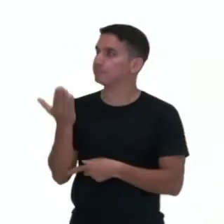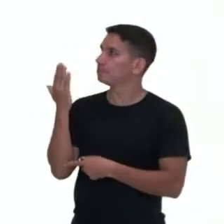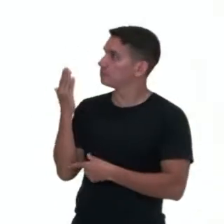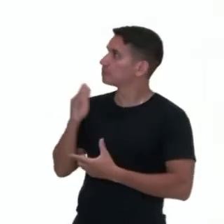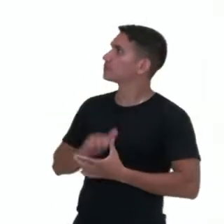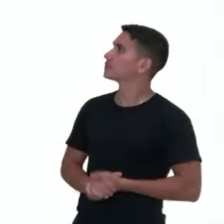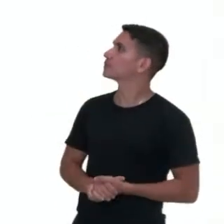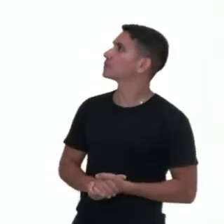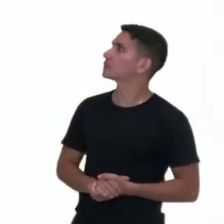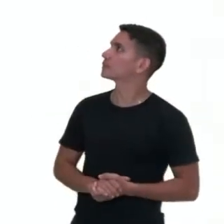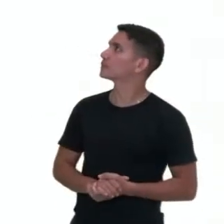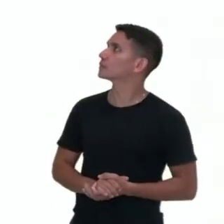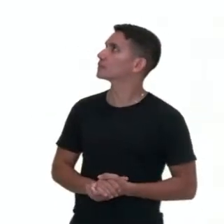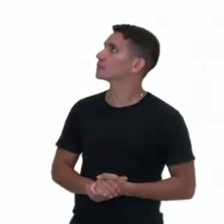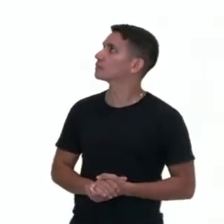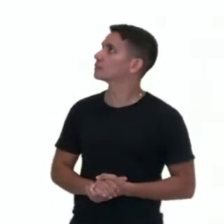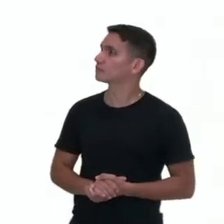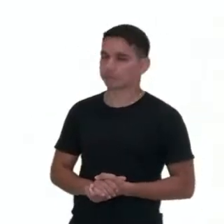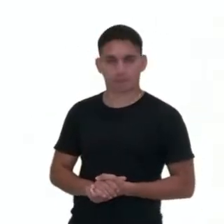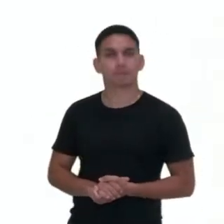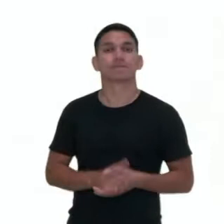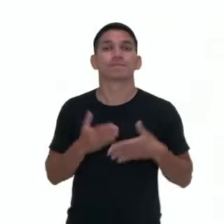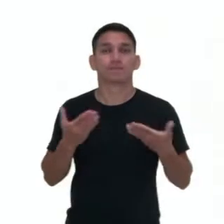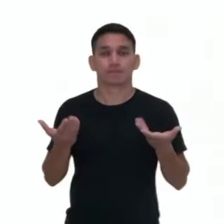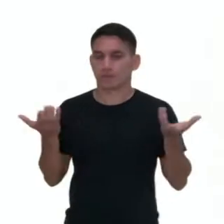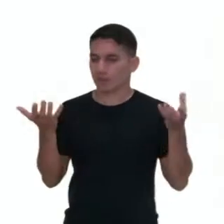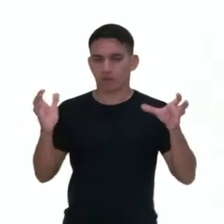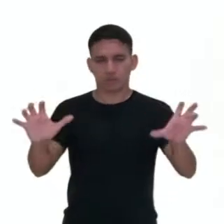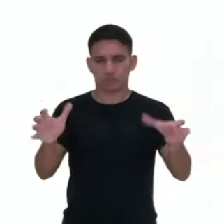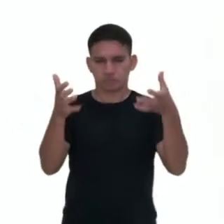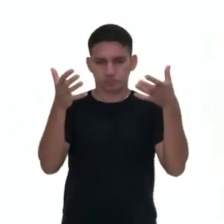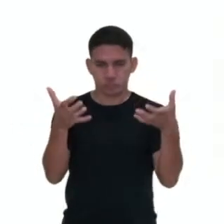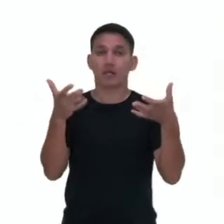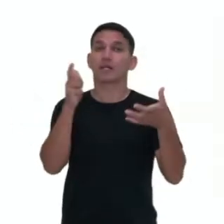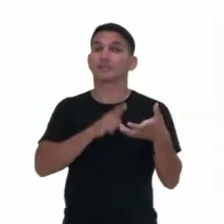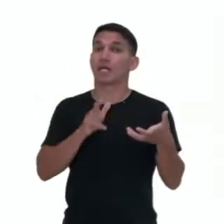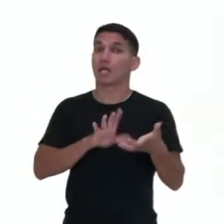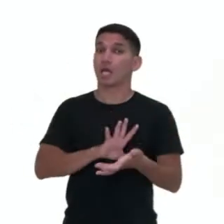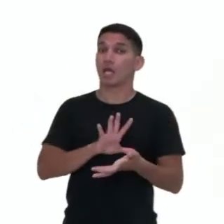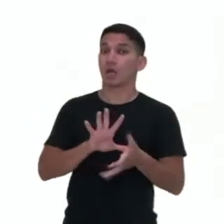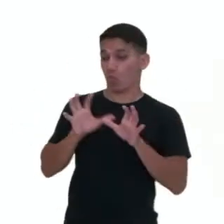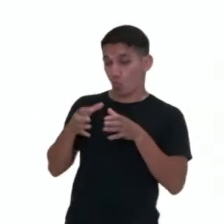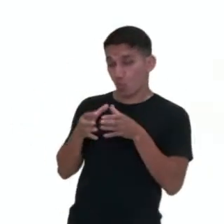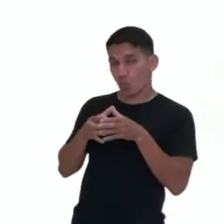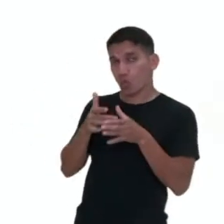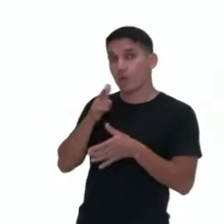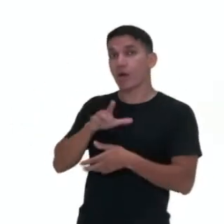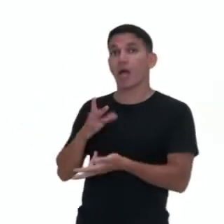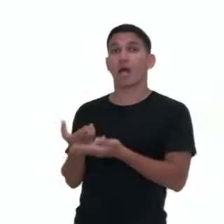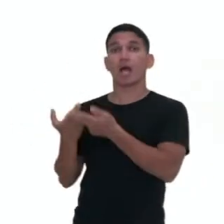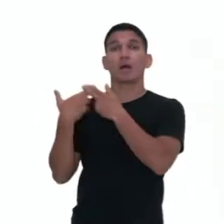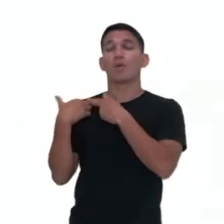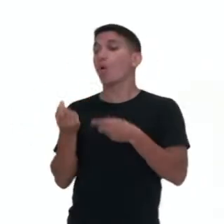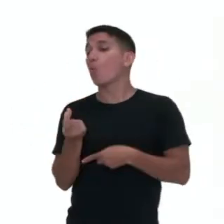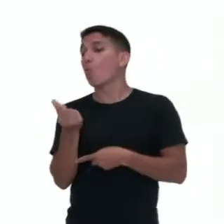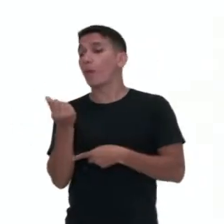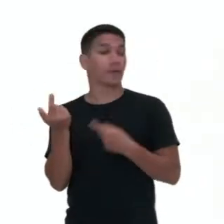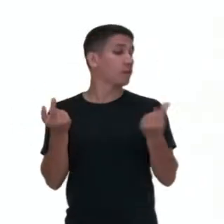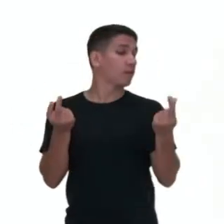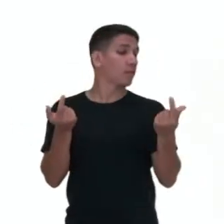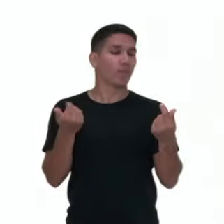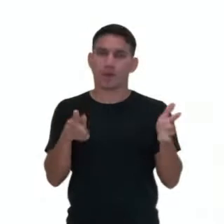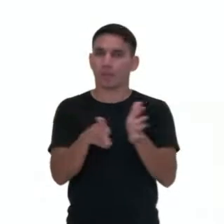kg de carne e 38 kg de batata. Uma equipe é responsável por fazer a cotação de preços